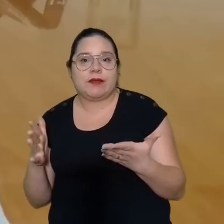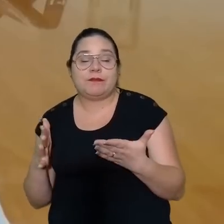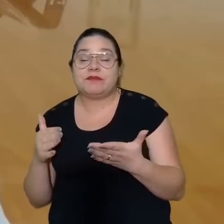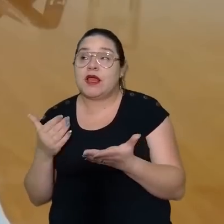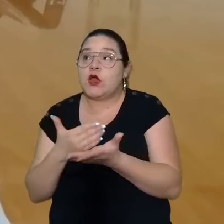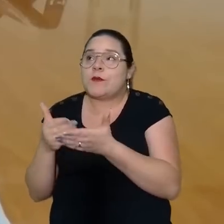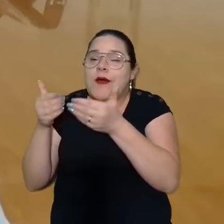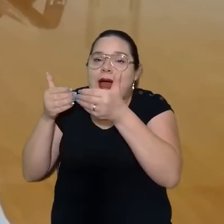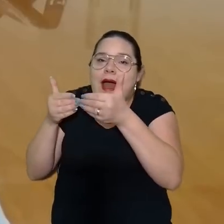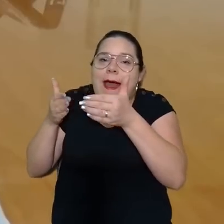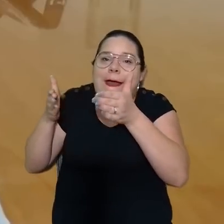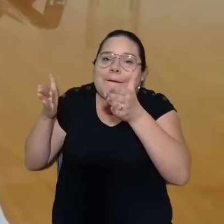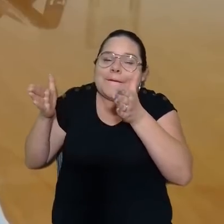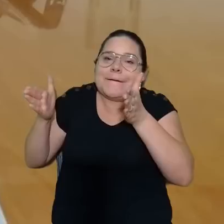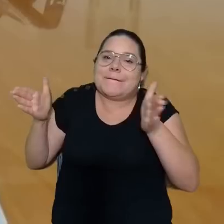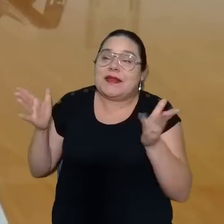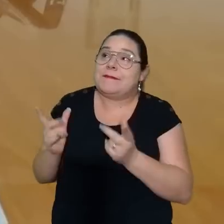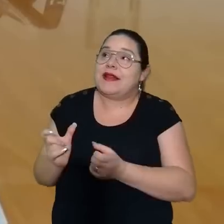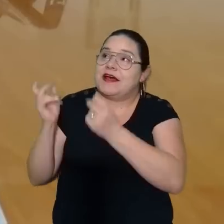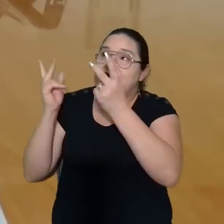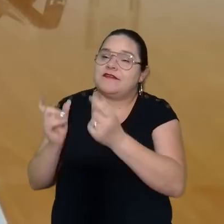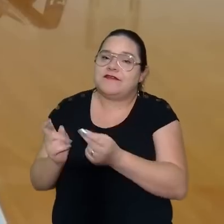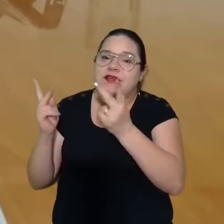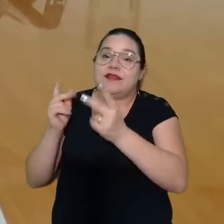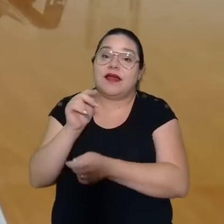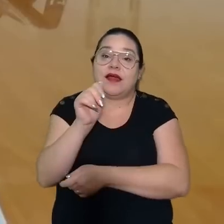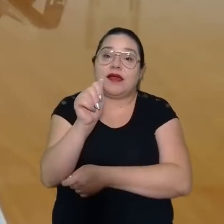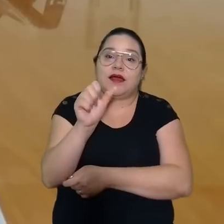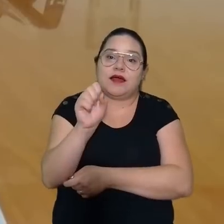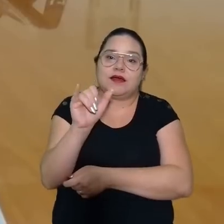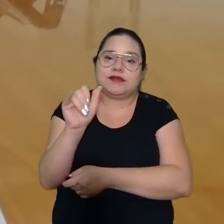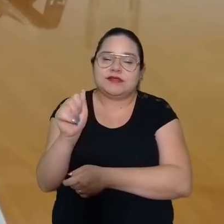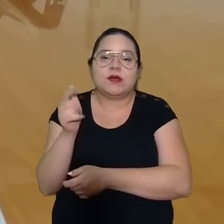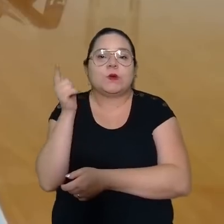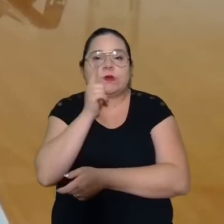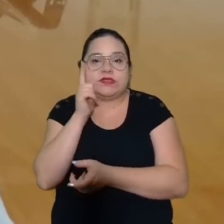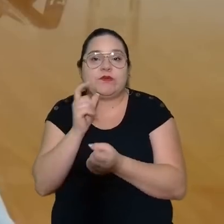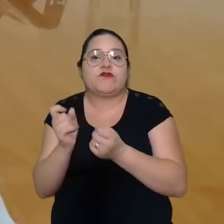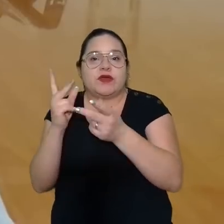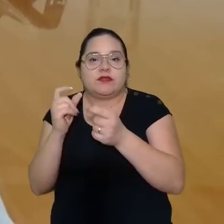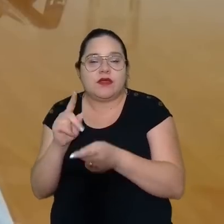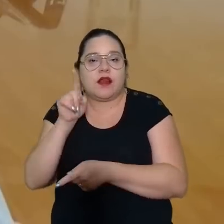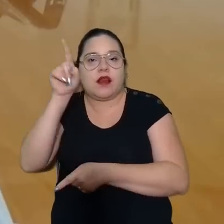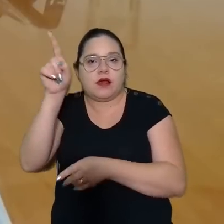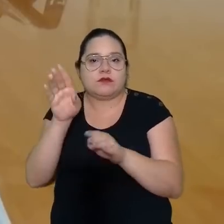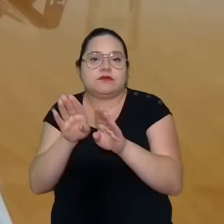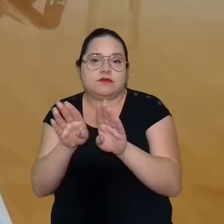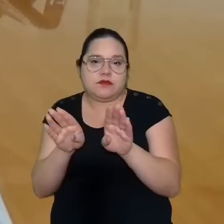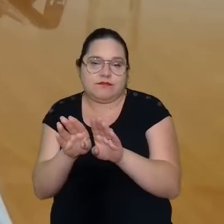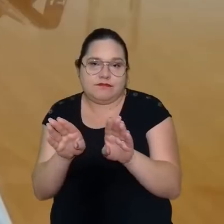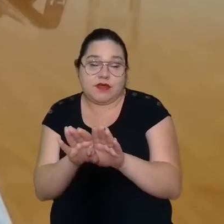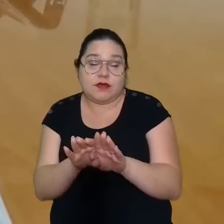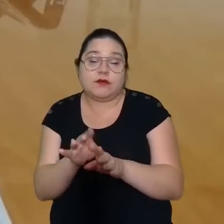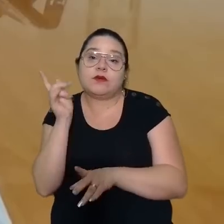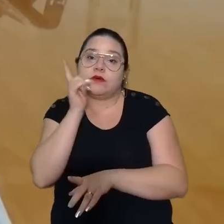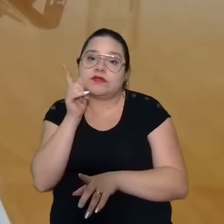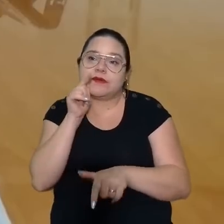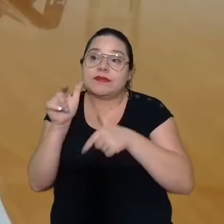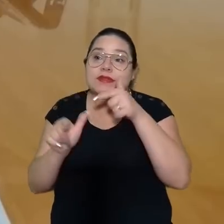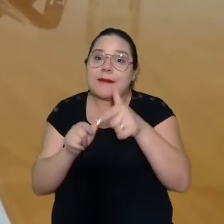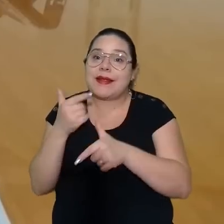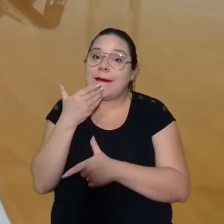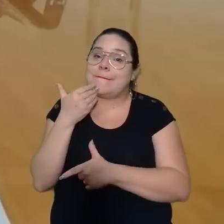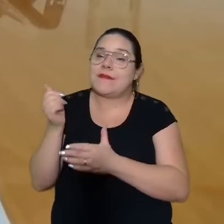mercado para a Ásia, conseguimos colocar boa parte da produção hoje na Ásia. Você consegue trabalhar melhor isso, a gente vê